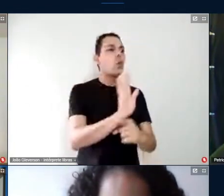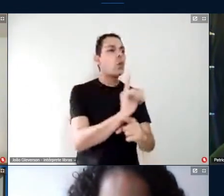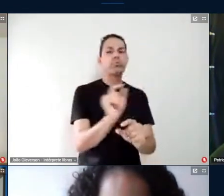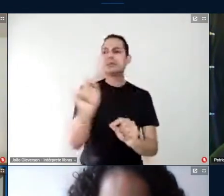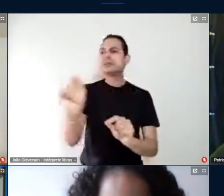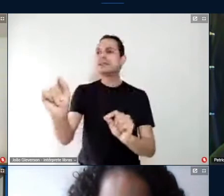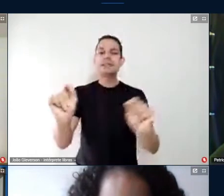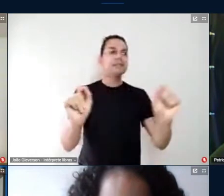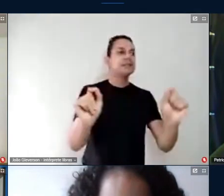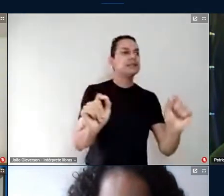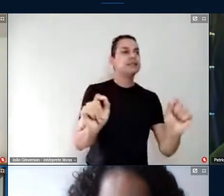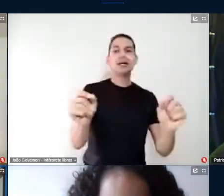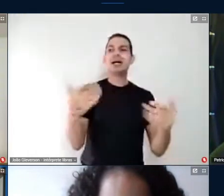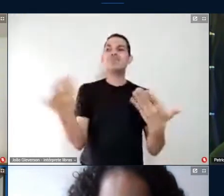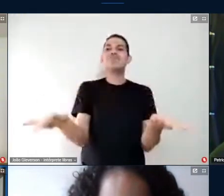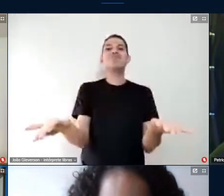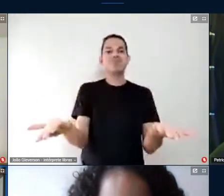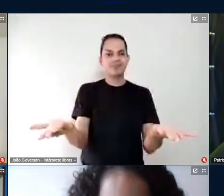quem é o meu